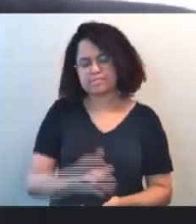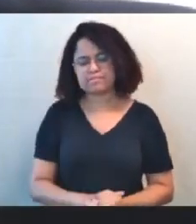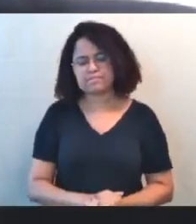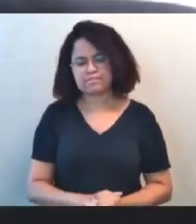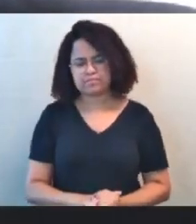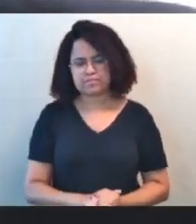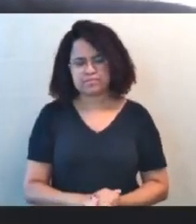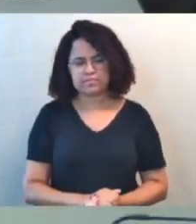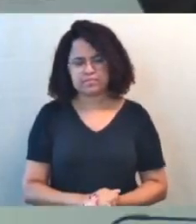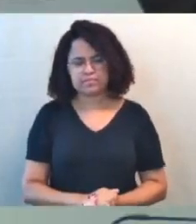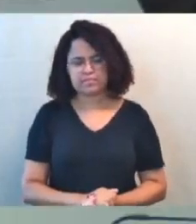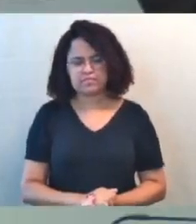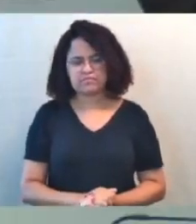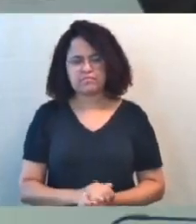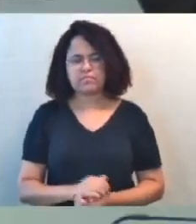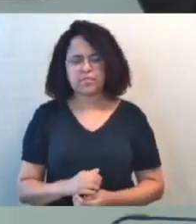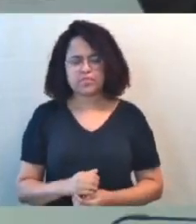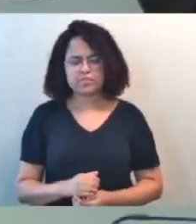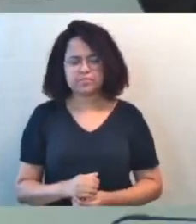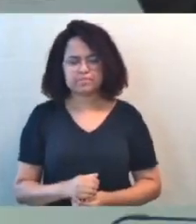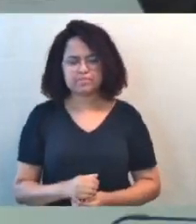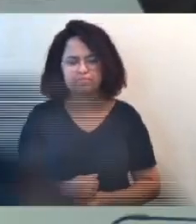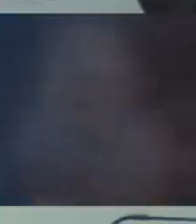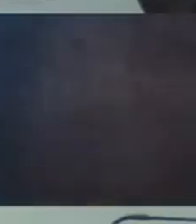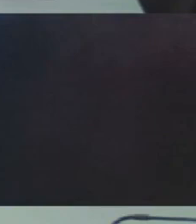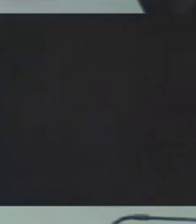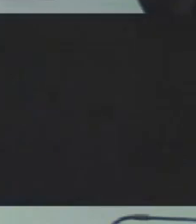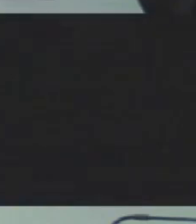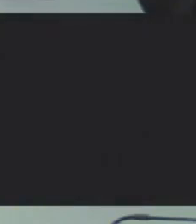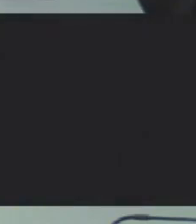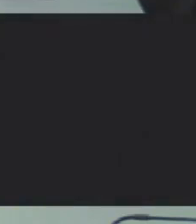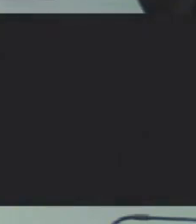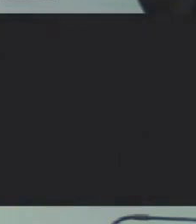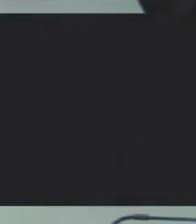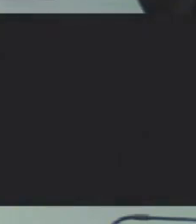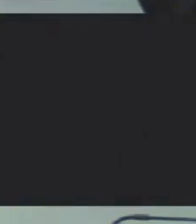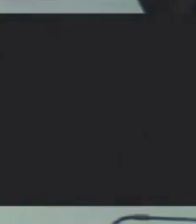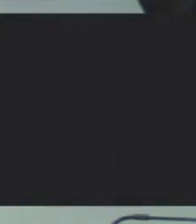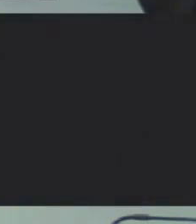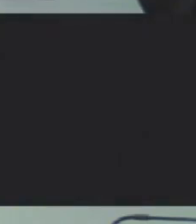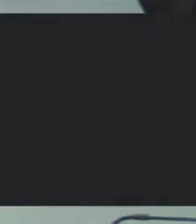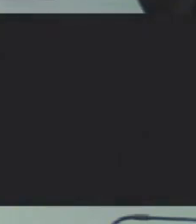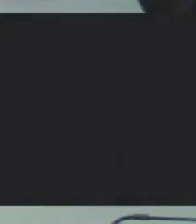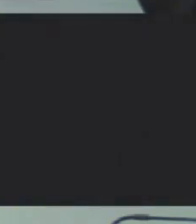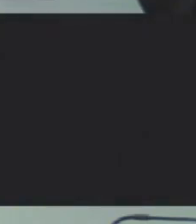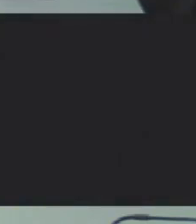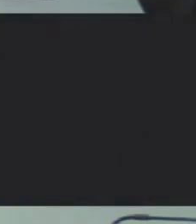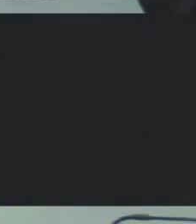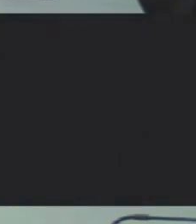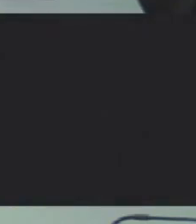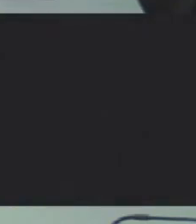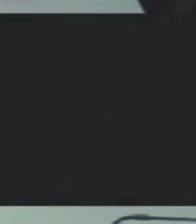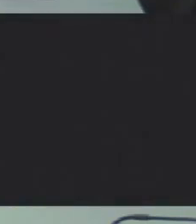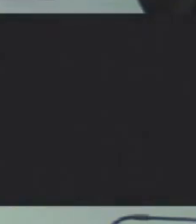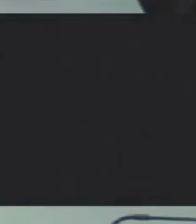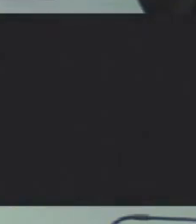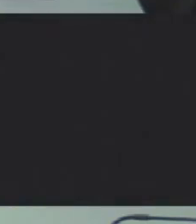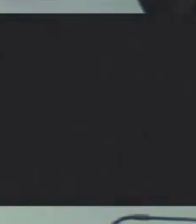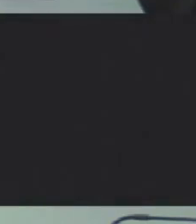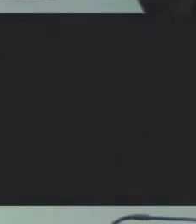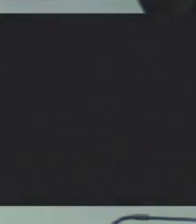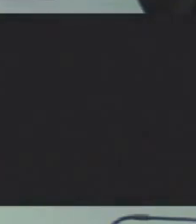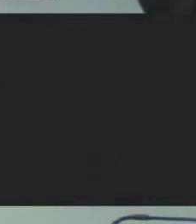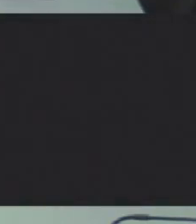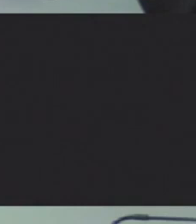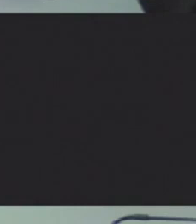O André, as pessoas têm questionado muito, né, sobre a questão da fiscalização ali do transporte na BH Leste dentro